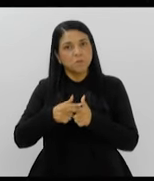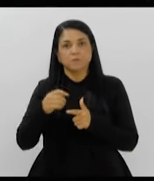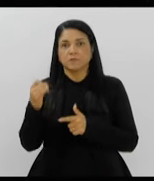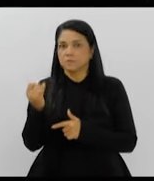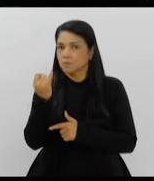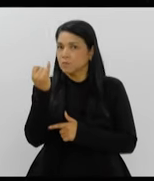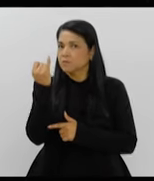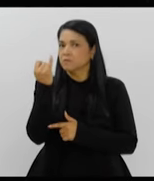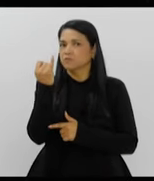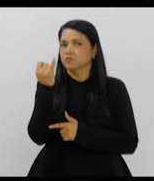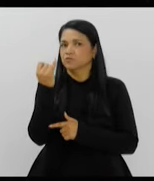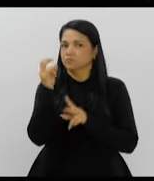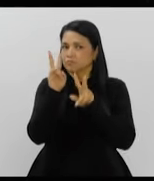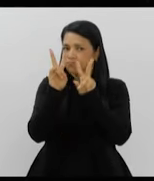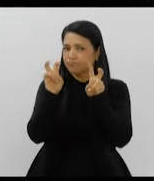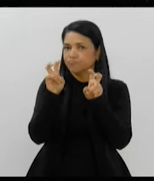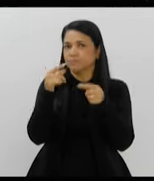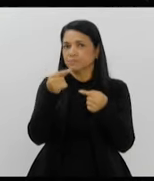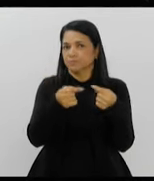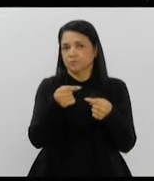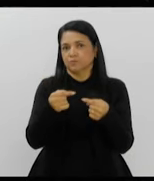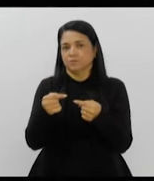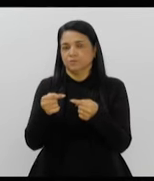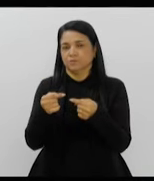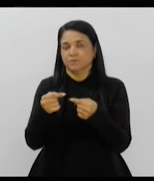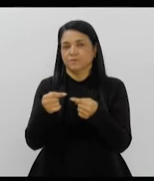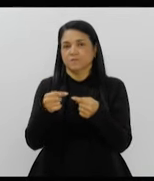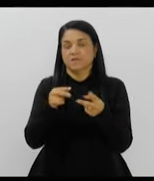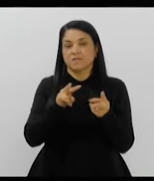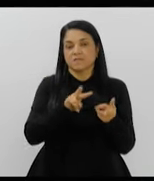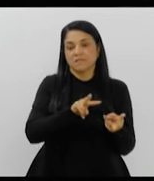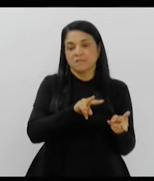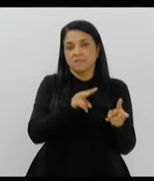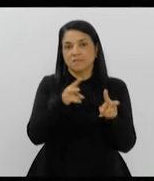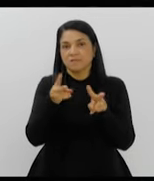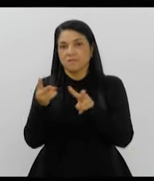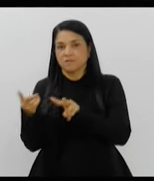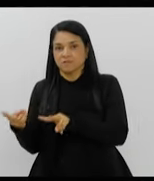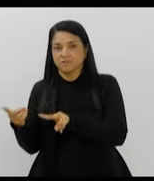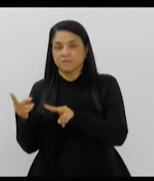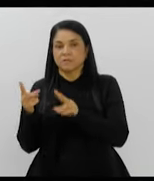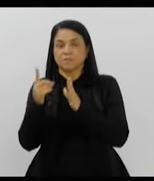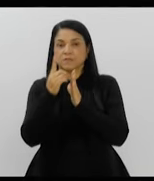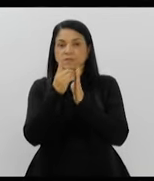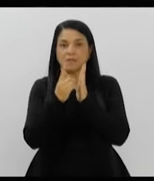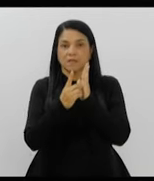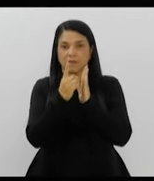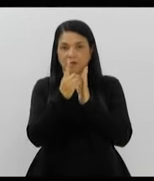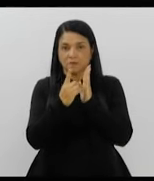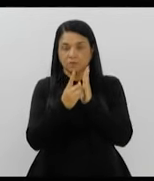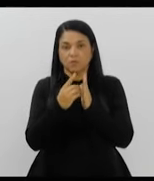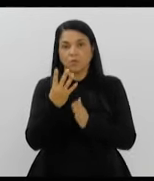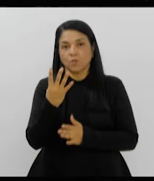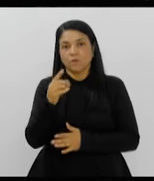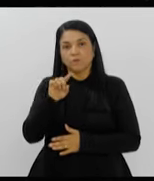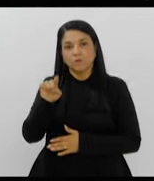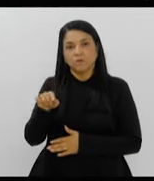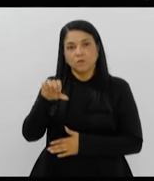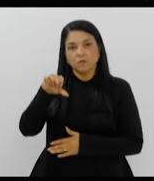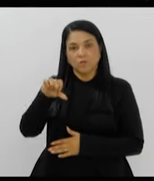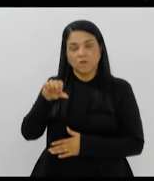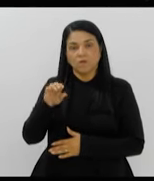importantíssimas, que é a transferência por decreto de 4,9 bilhões